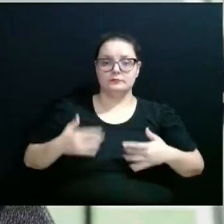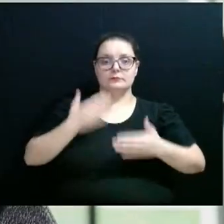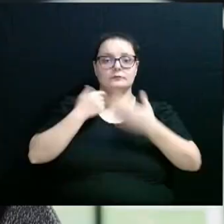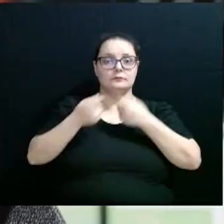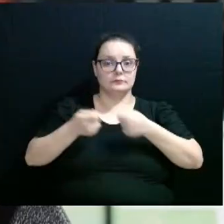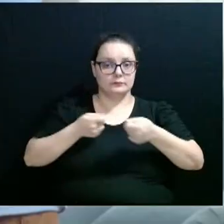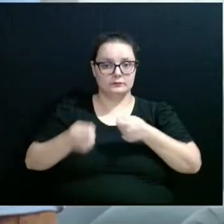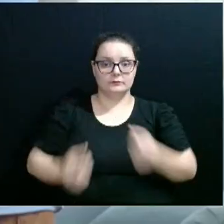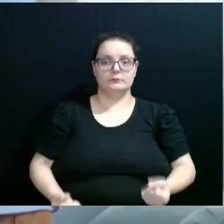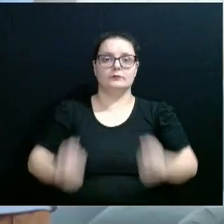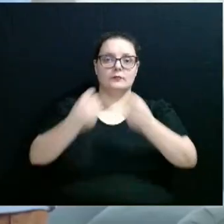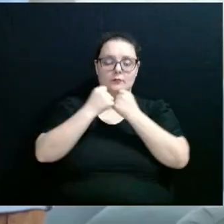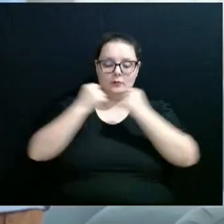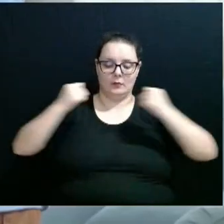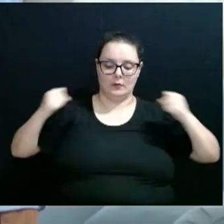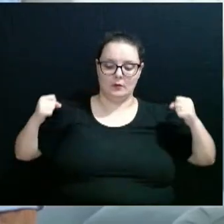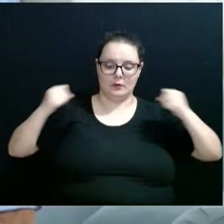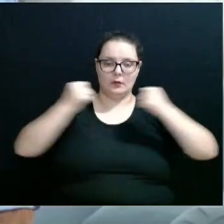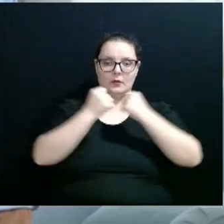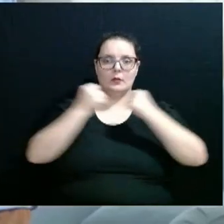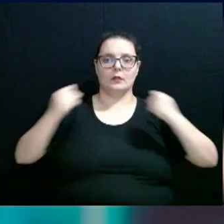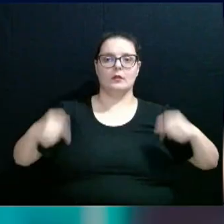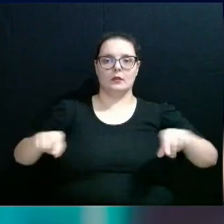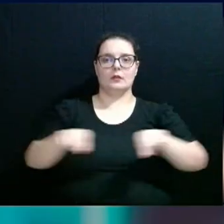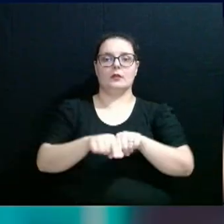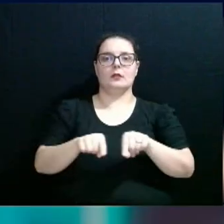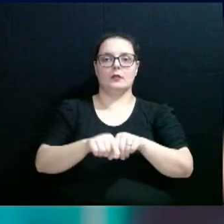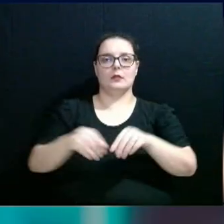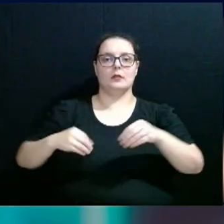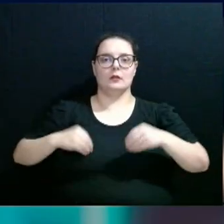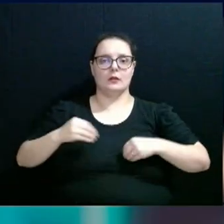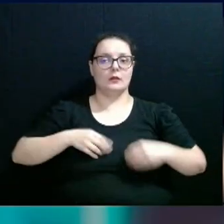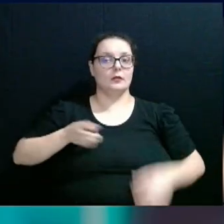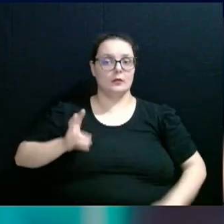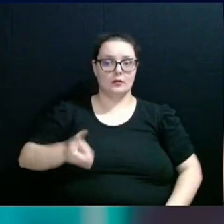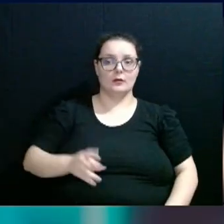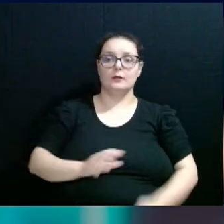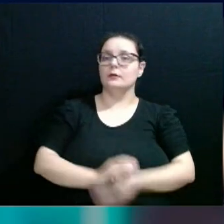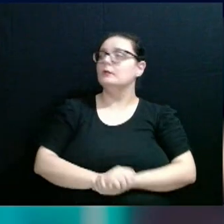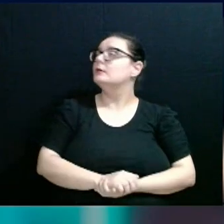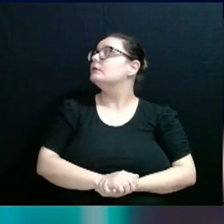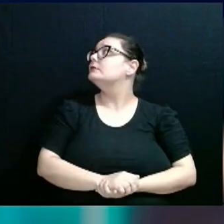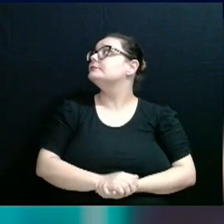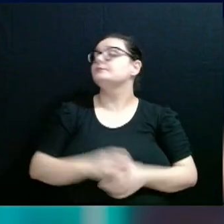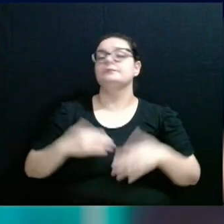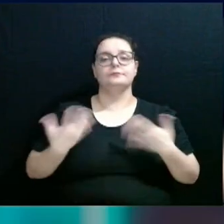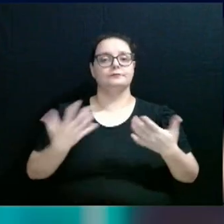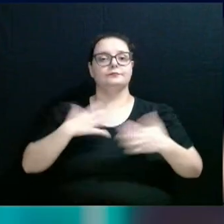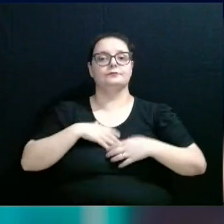exercícios físicos, além, é claro, dos exames regulares. Quais são os sintomas do câncer?